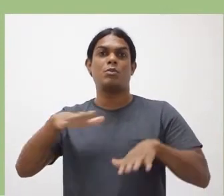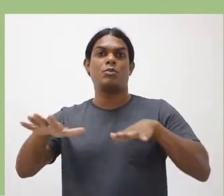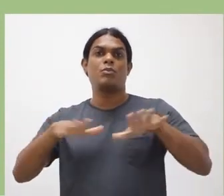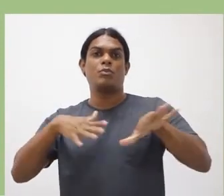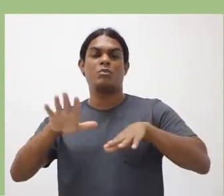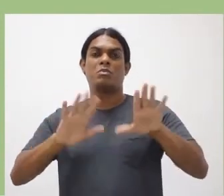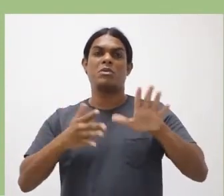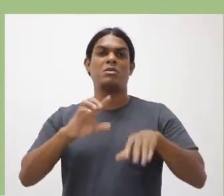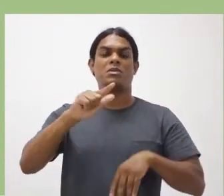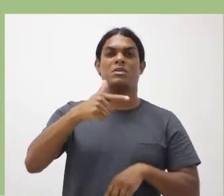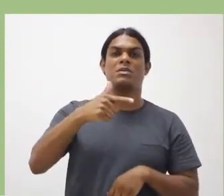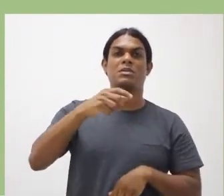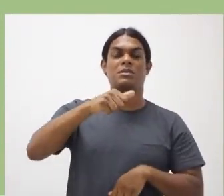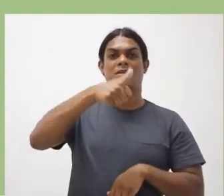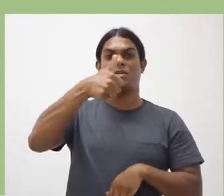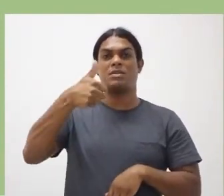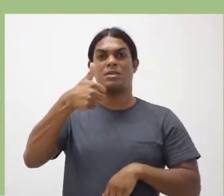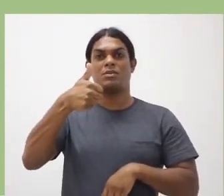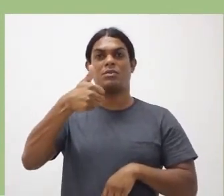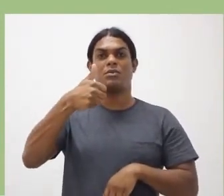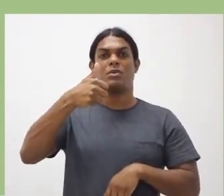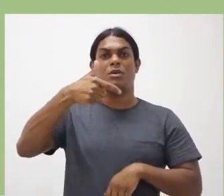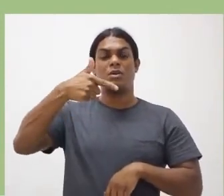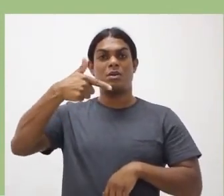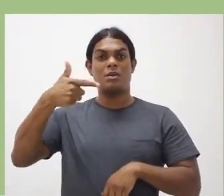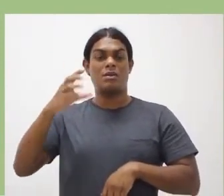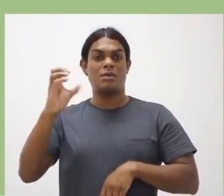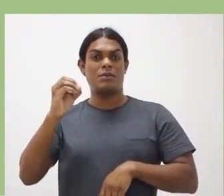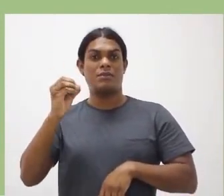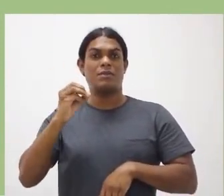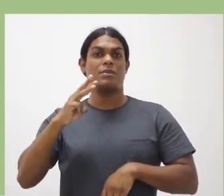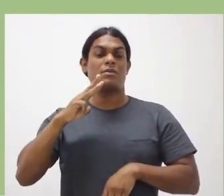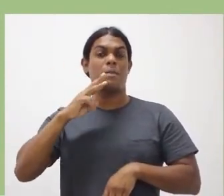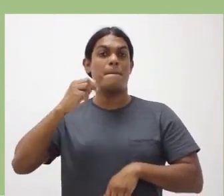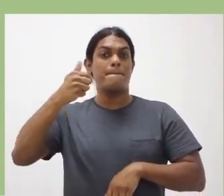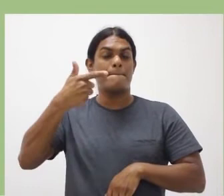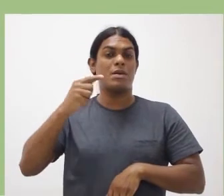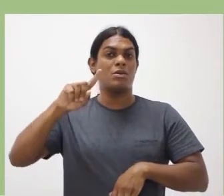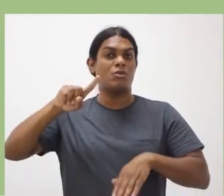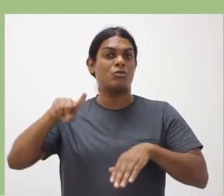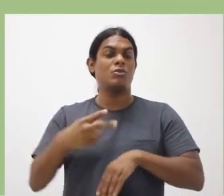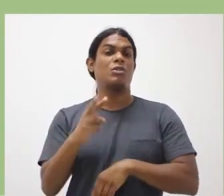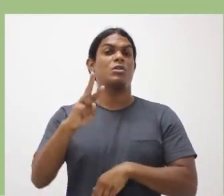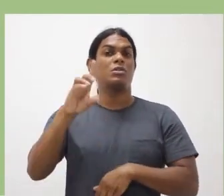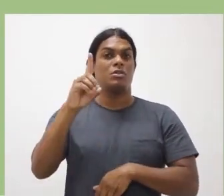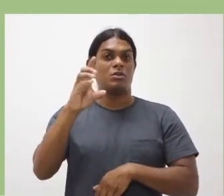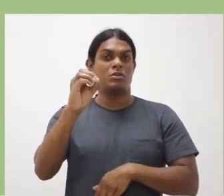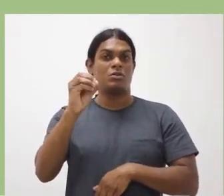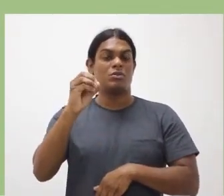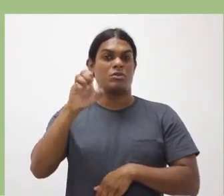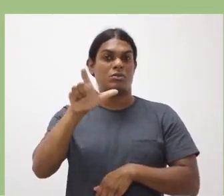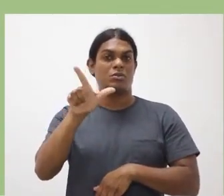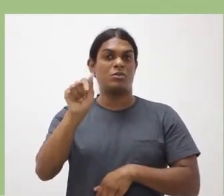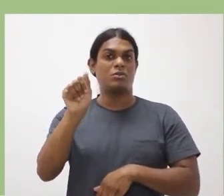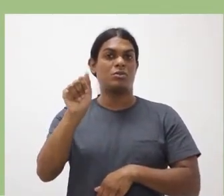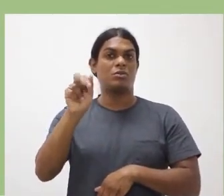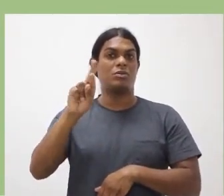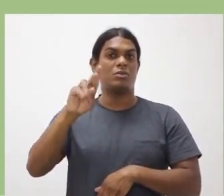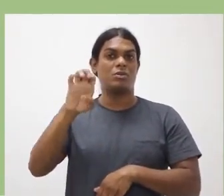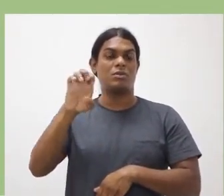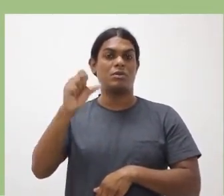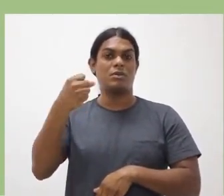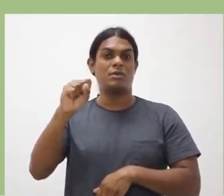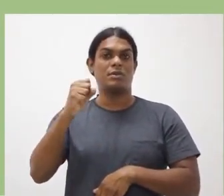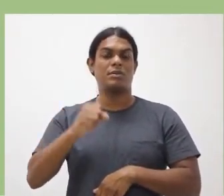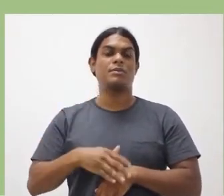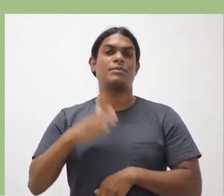a 120 bilhões de dólares. Em 2008, essa movimentação já tinha crescido para mais de